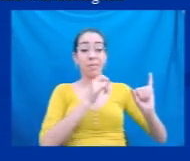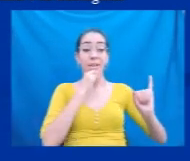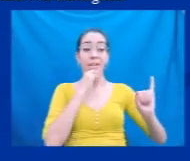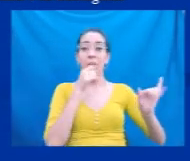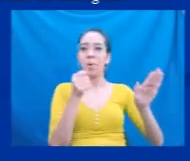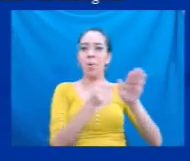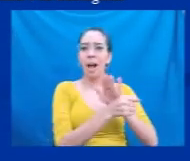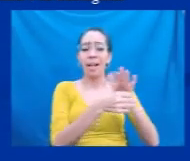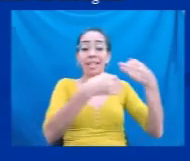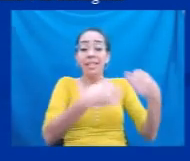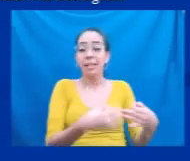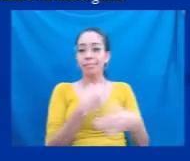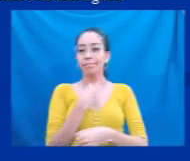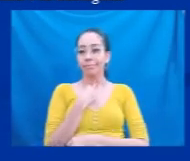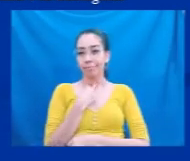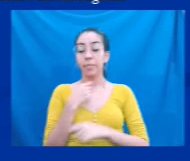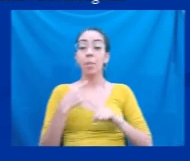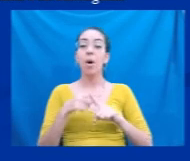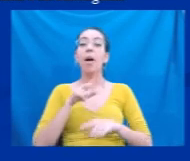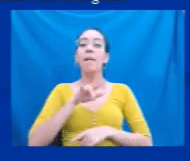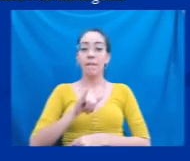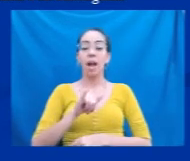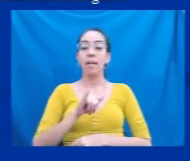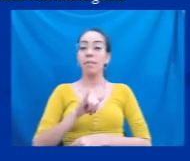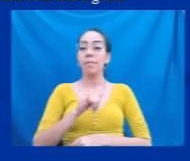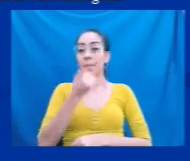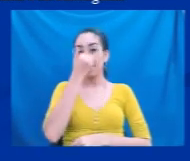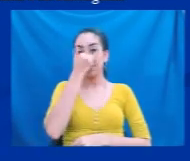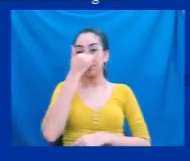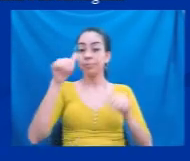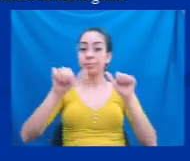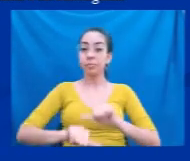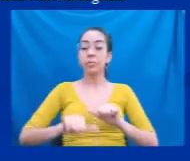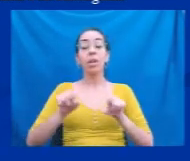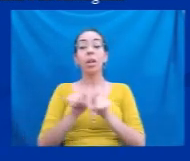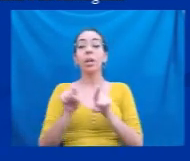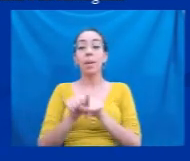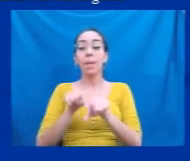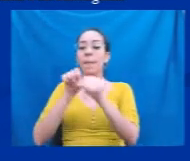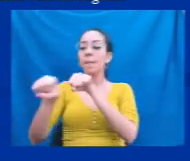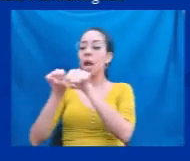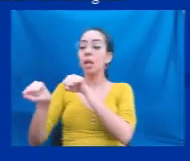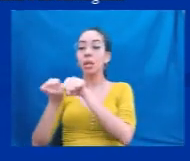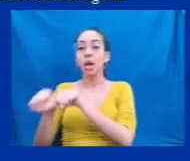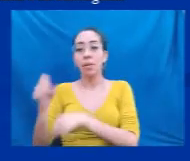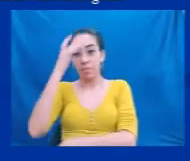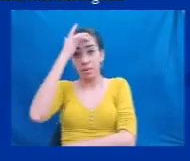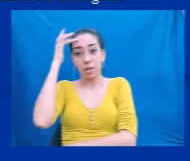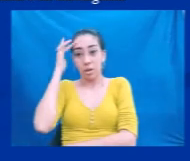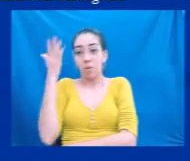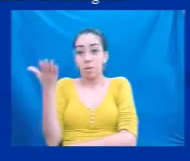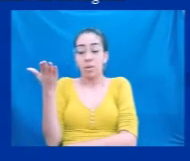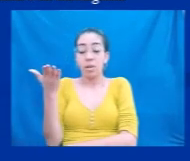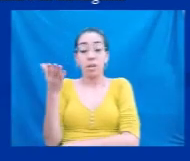né, para ocorrer mais tragédias que vão levar mais vidas, né, de forma totalmente que poderiam ser evitadas, né, eram vidas